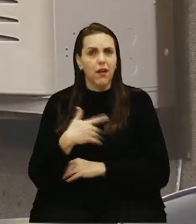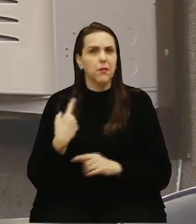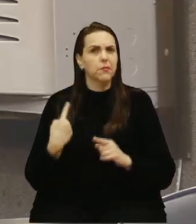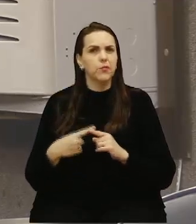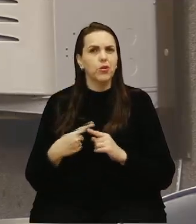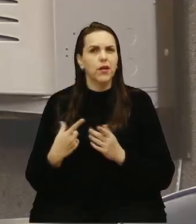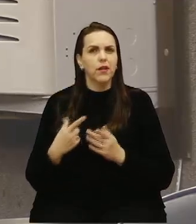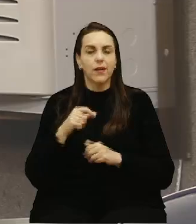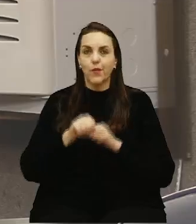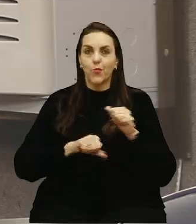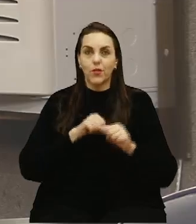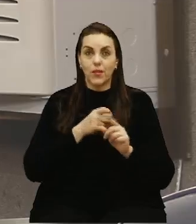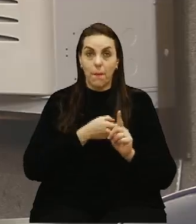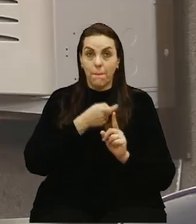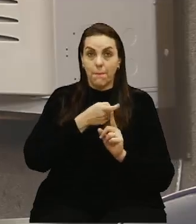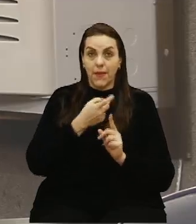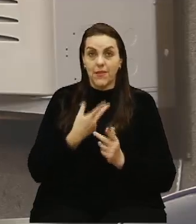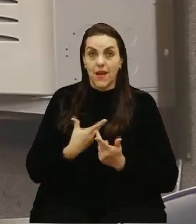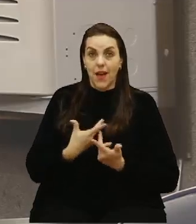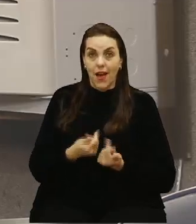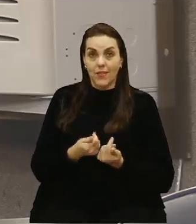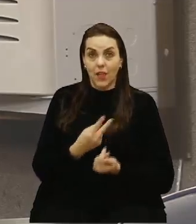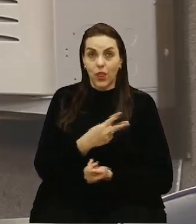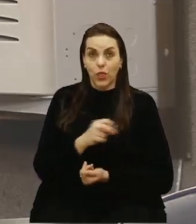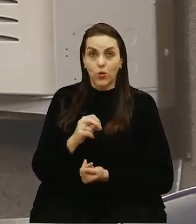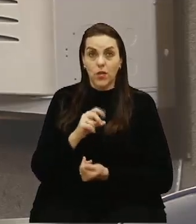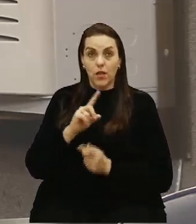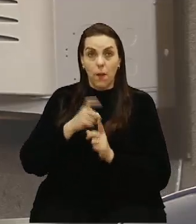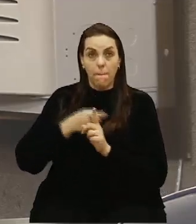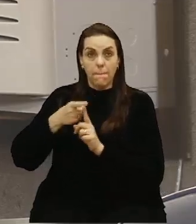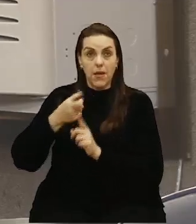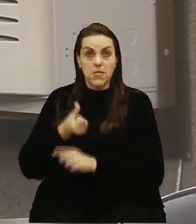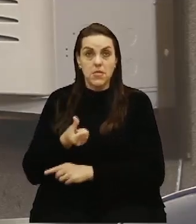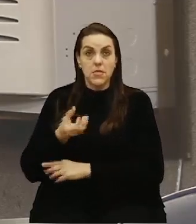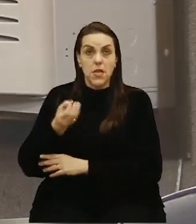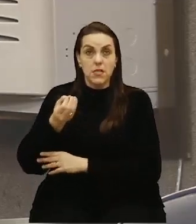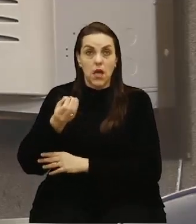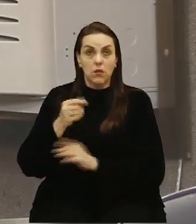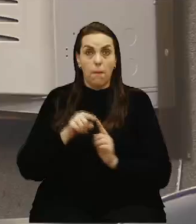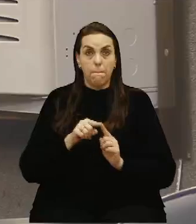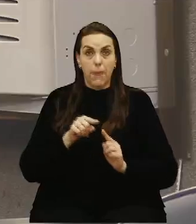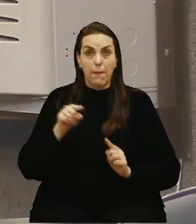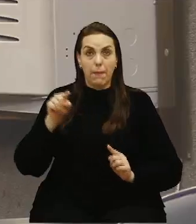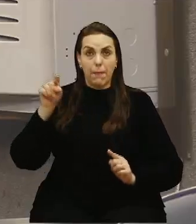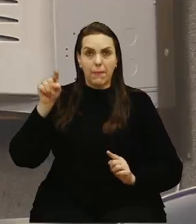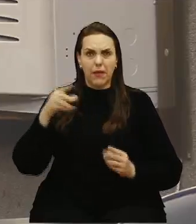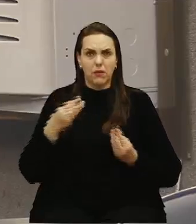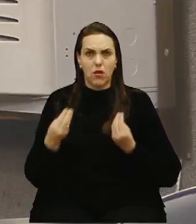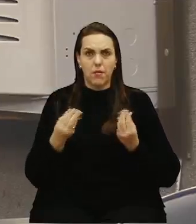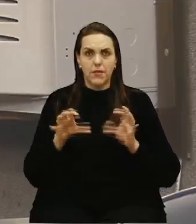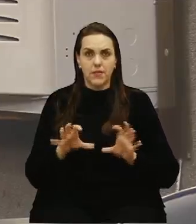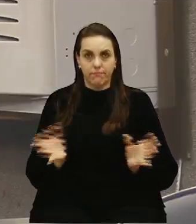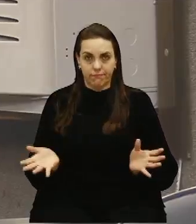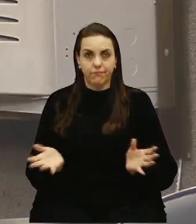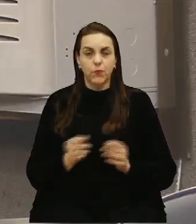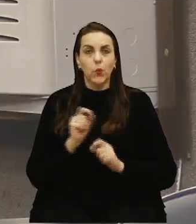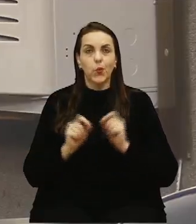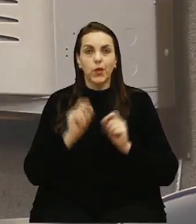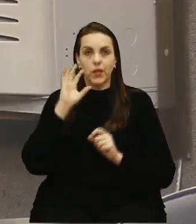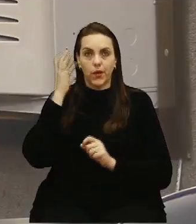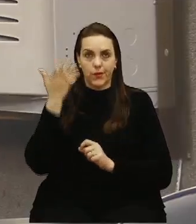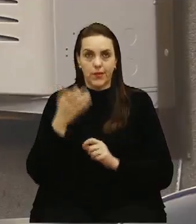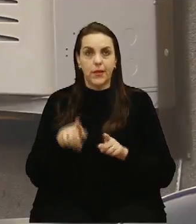No mês tu está gastando 200, no outro mês tu está gastando 600, né? O que está acontecendo? Isso que o vereador Rafael também